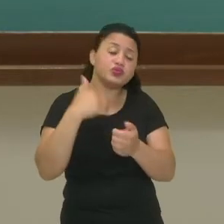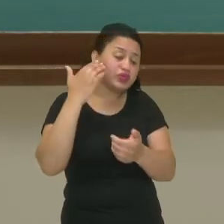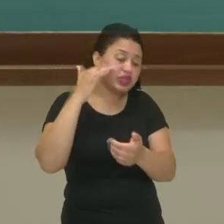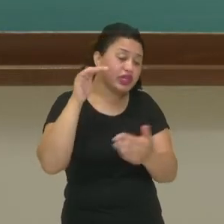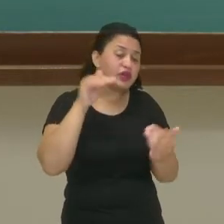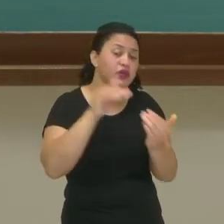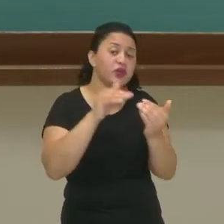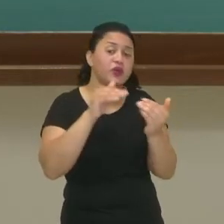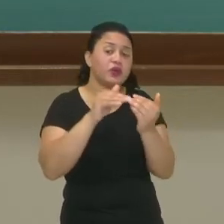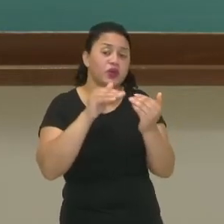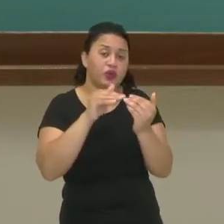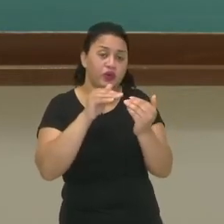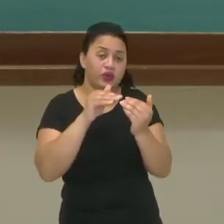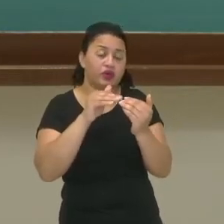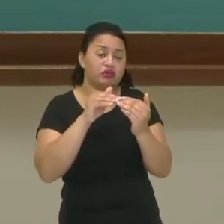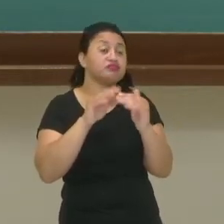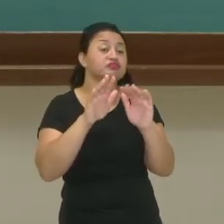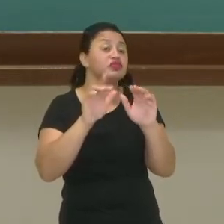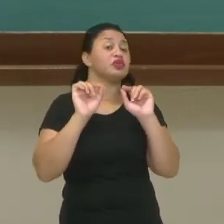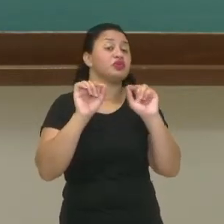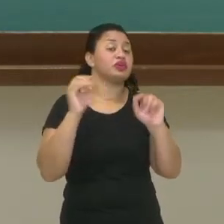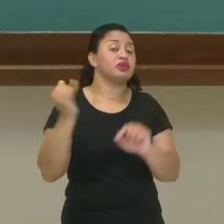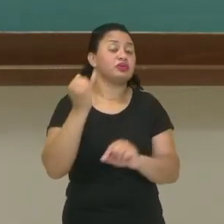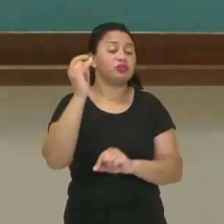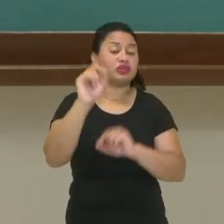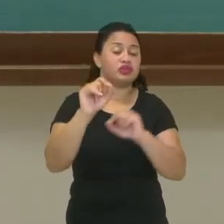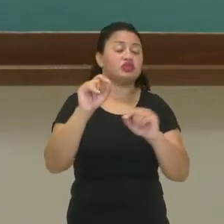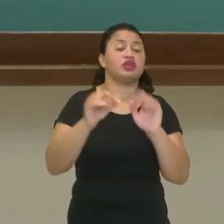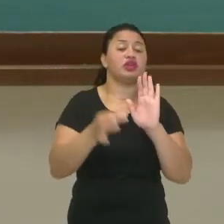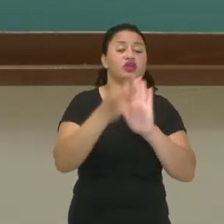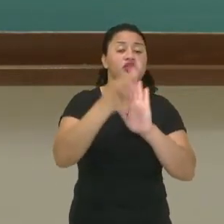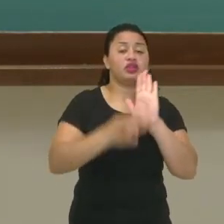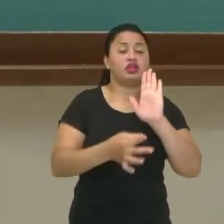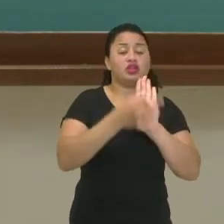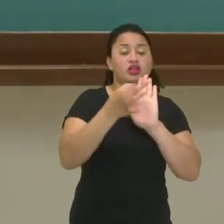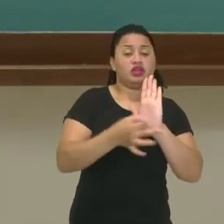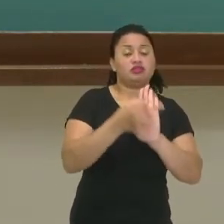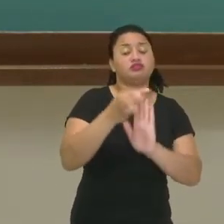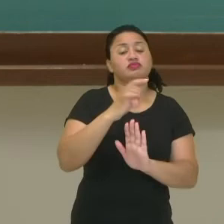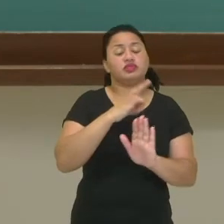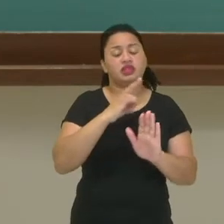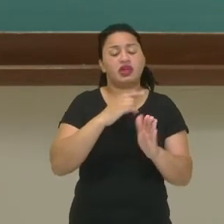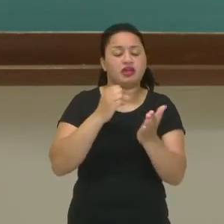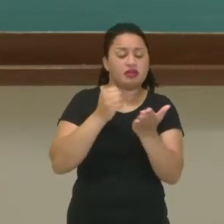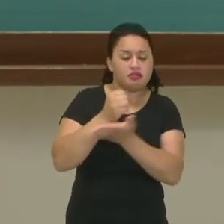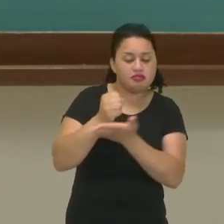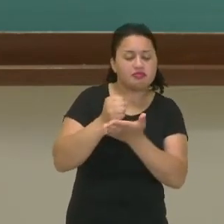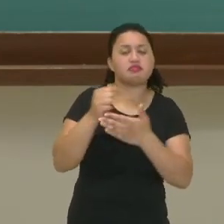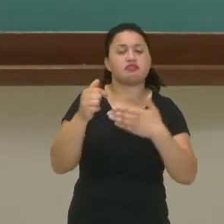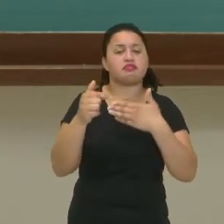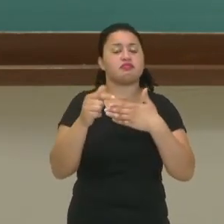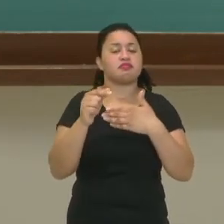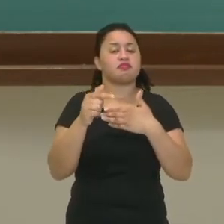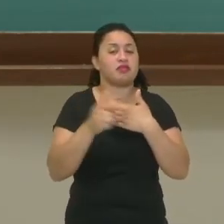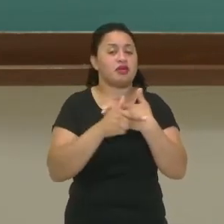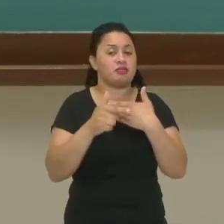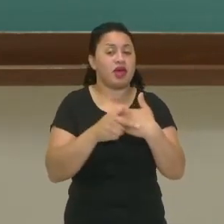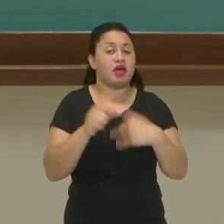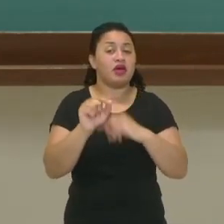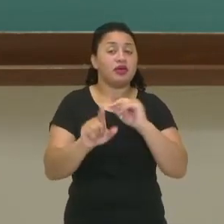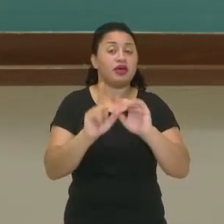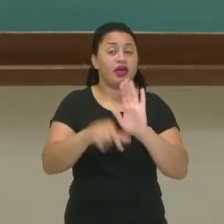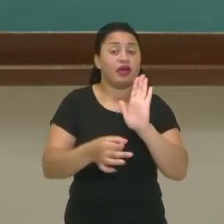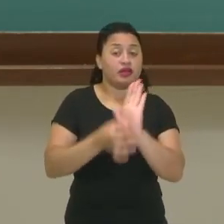ideia, para o meu lado. Lembrando o seguinte, que um artigo de opinião, ele tem como uma função dele,